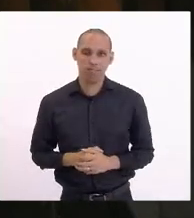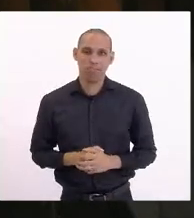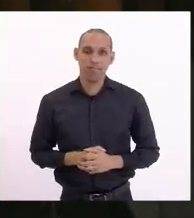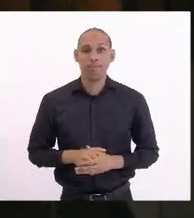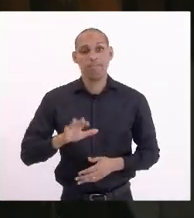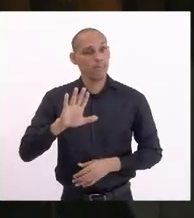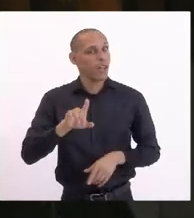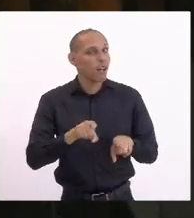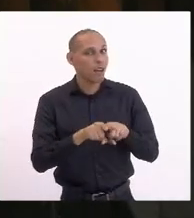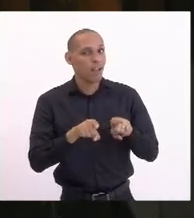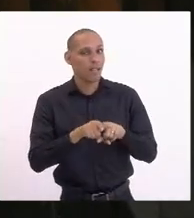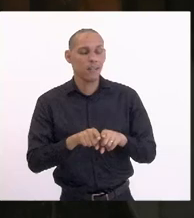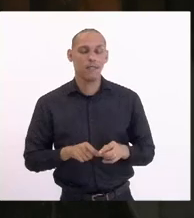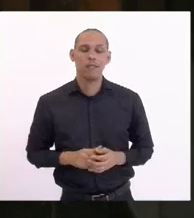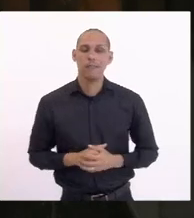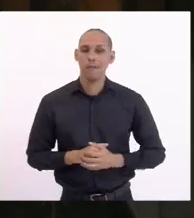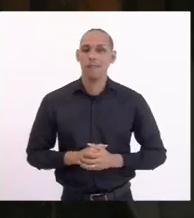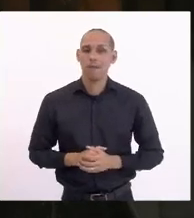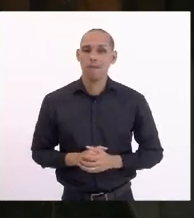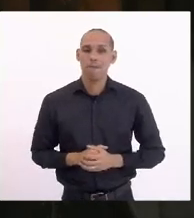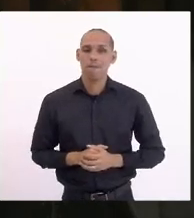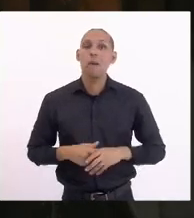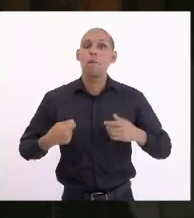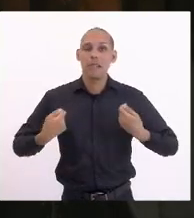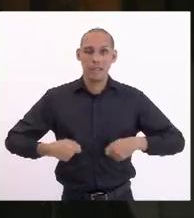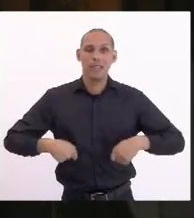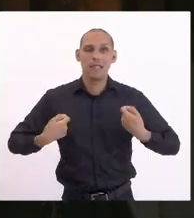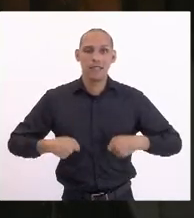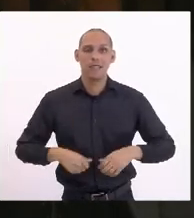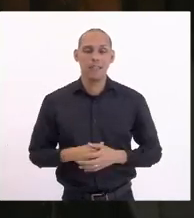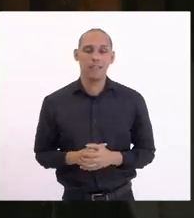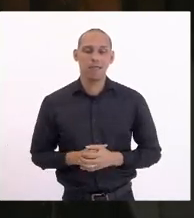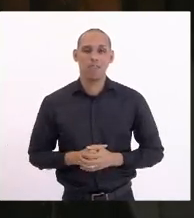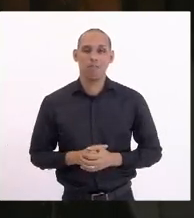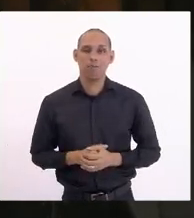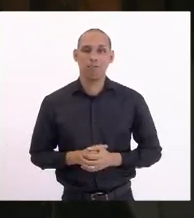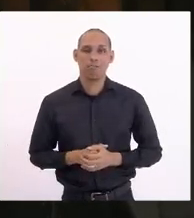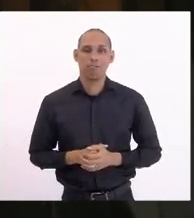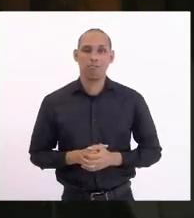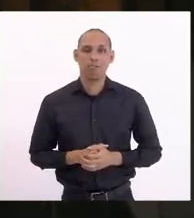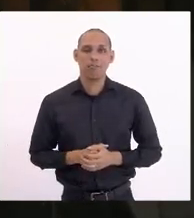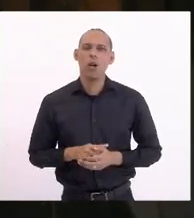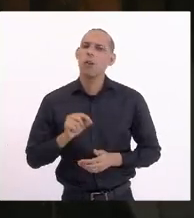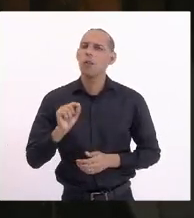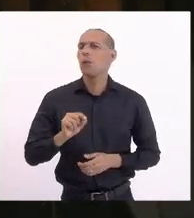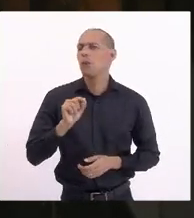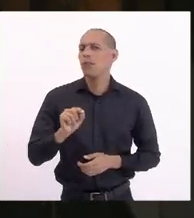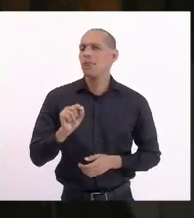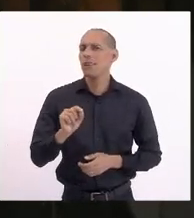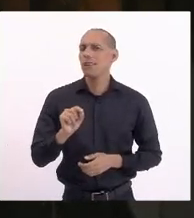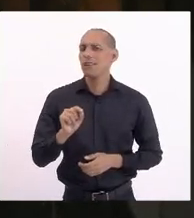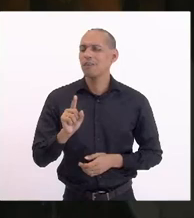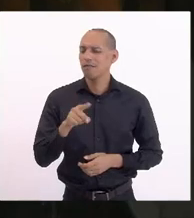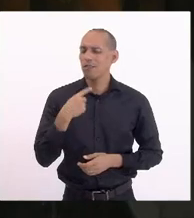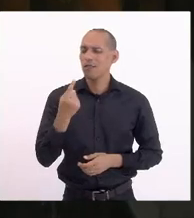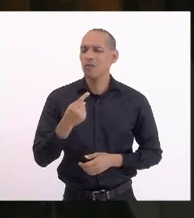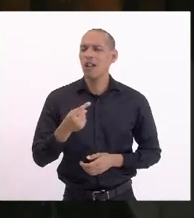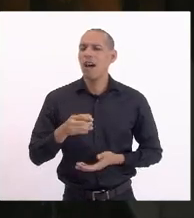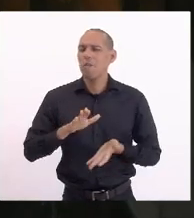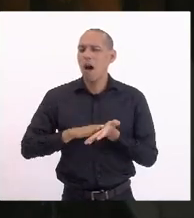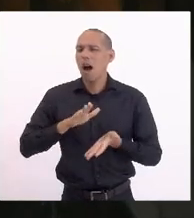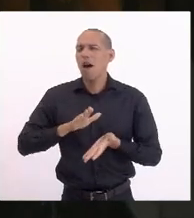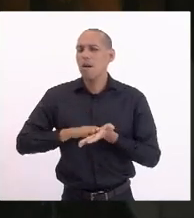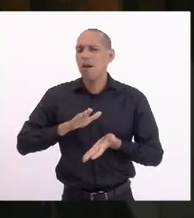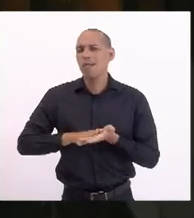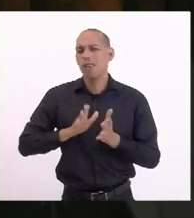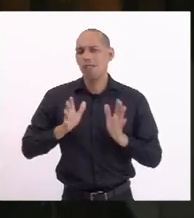Mas também é necessário aquilo que a gente cobrou lá no